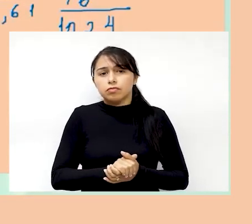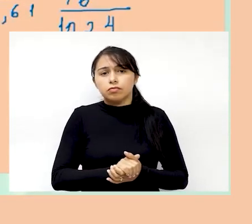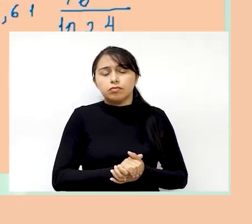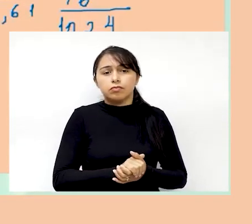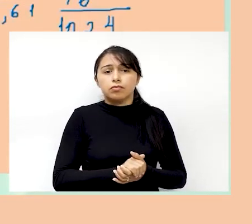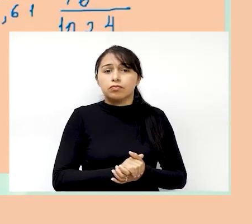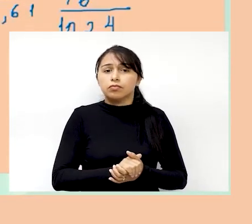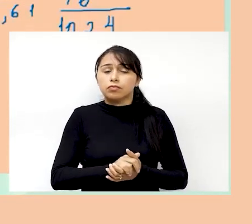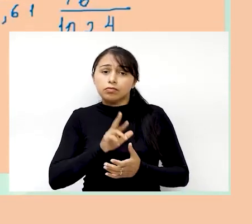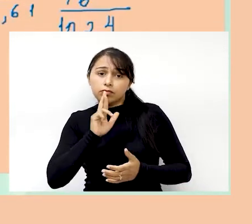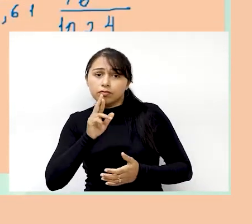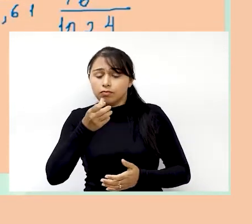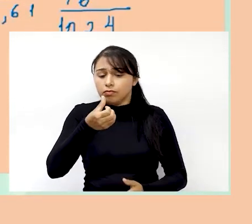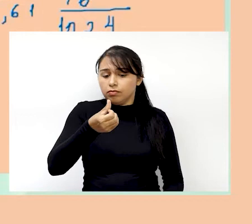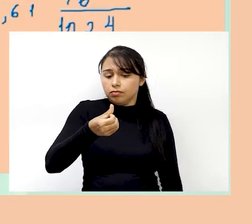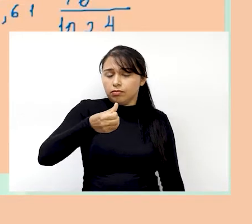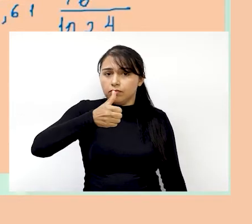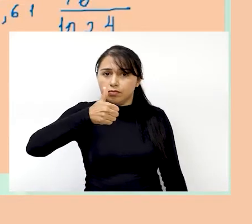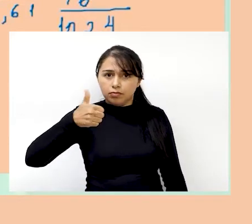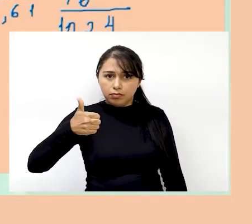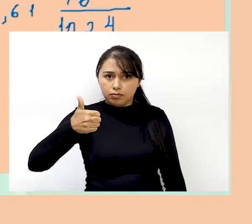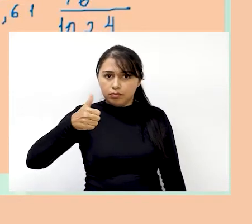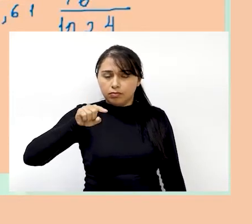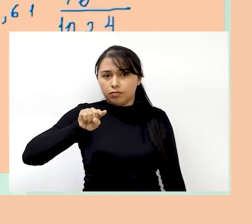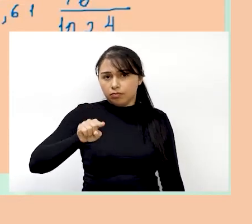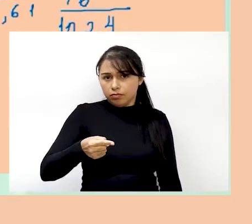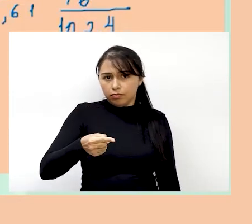ó, 61,6